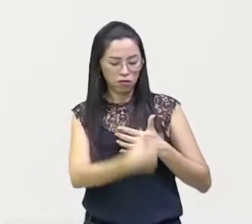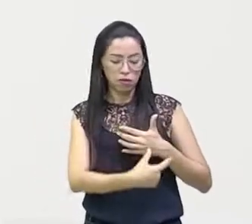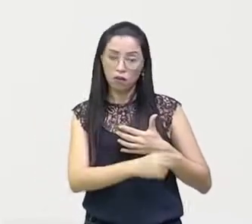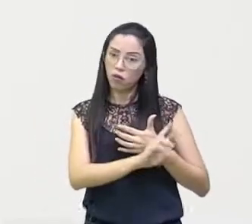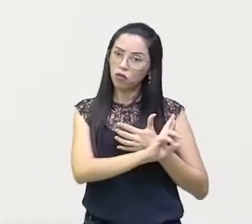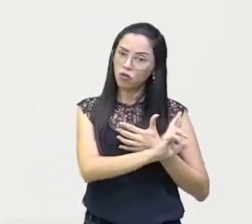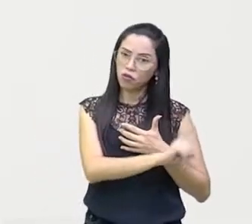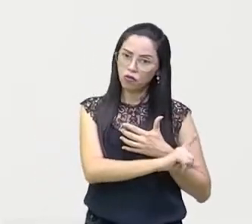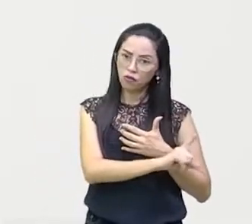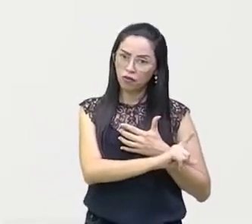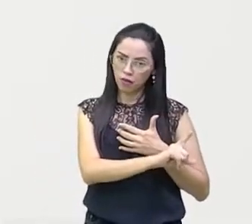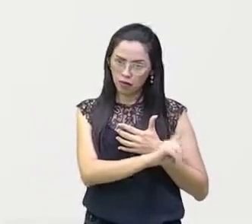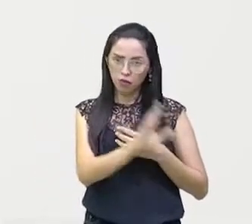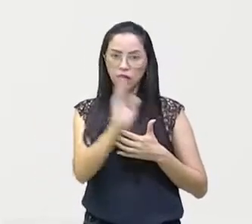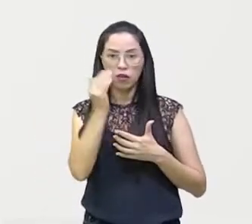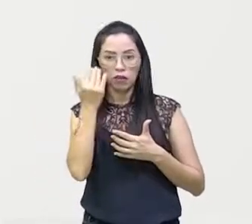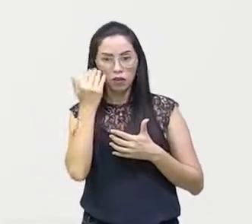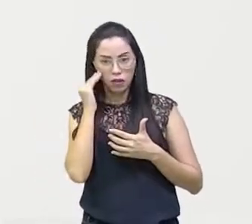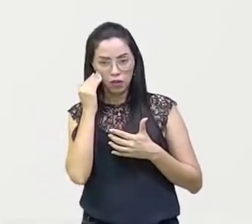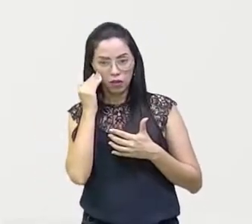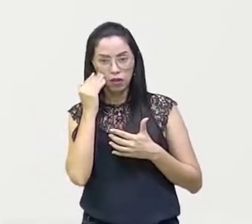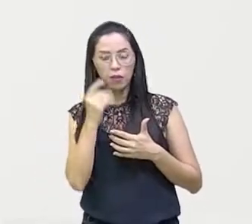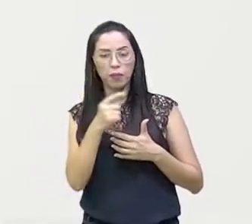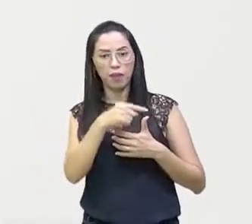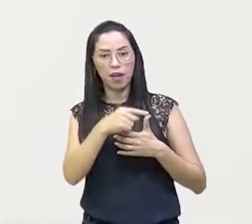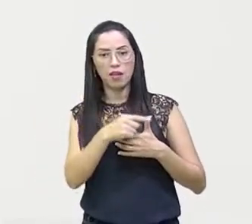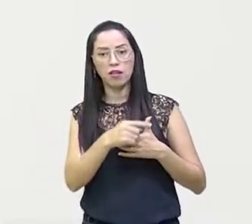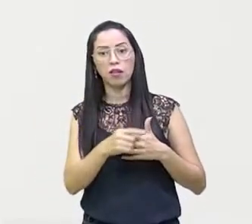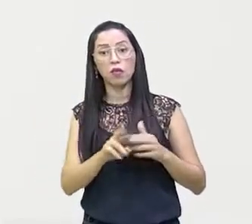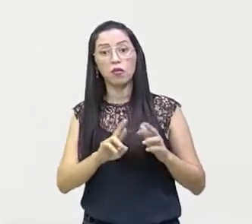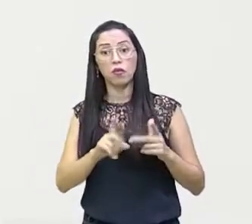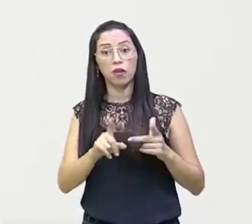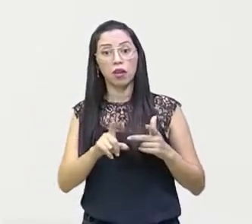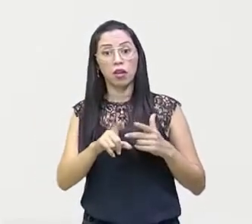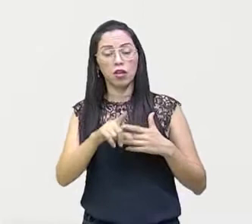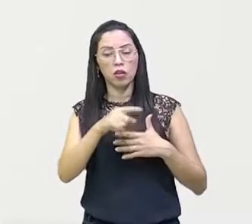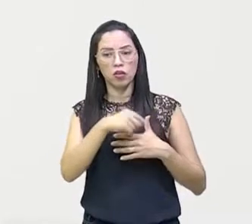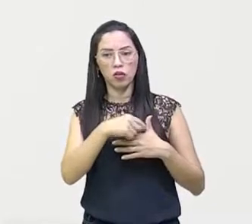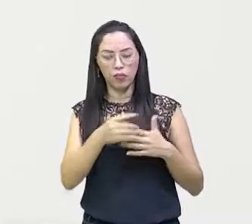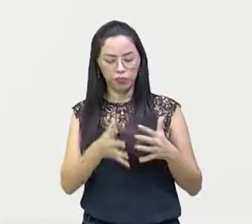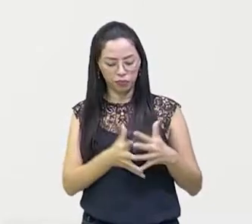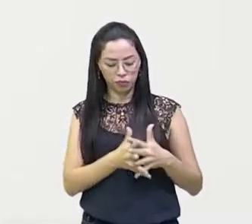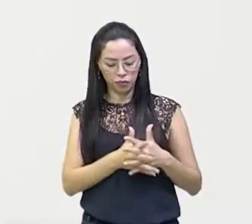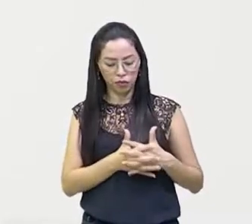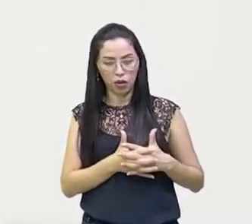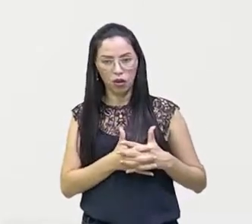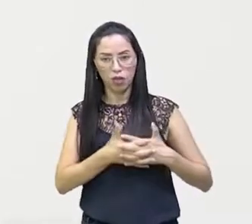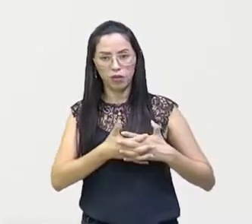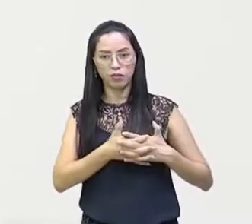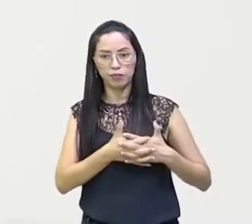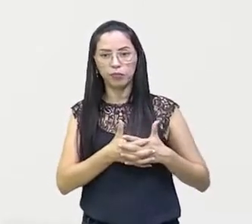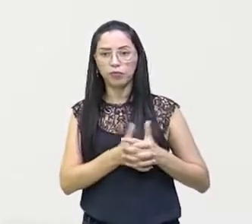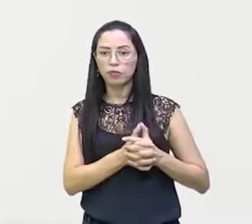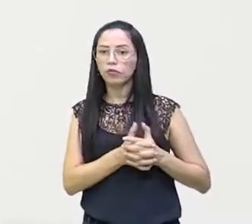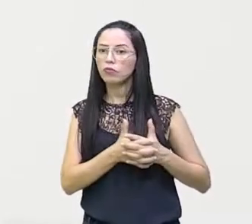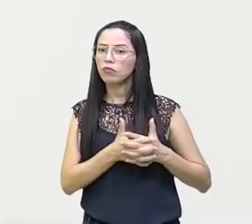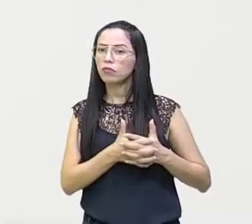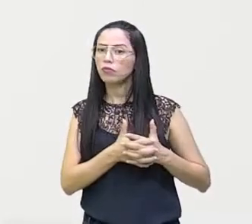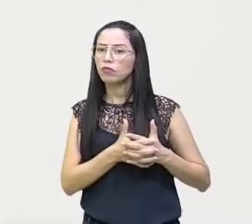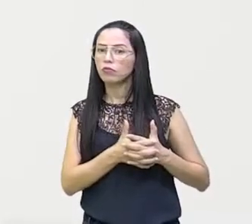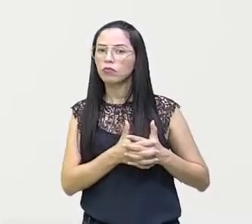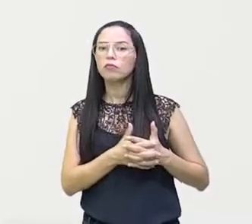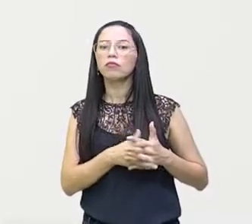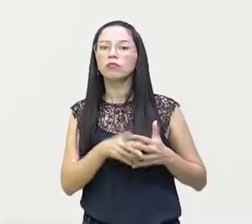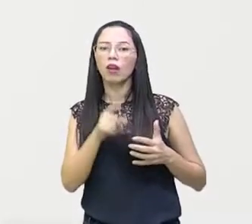essa parte é a parte que recebe o sangue e faz com que recebe